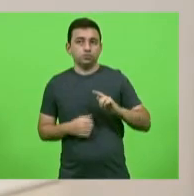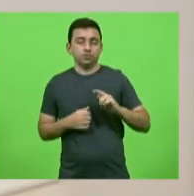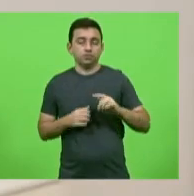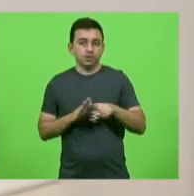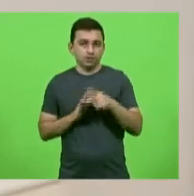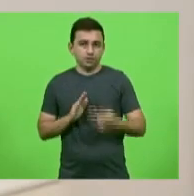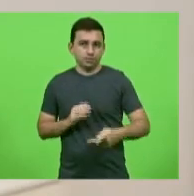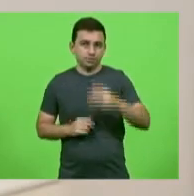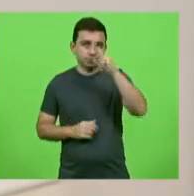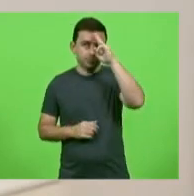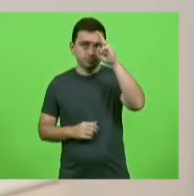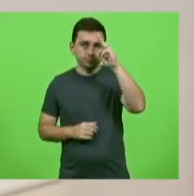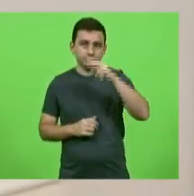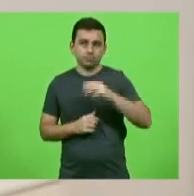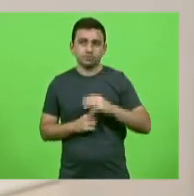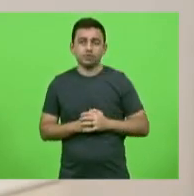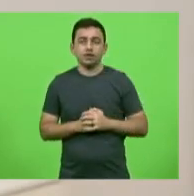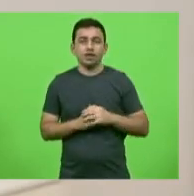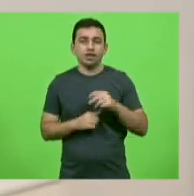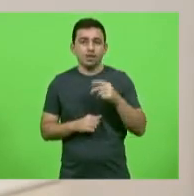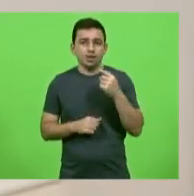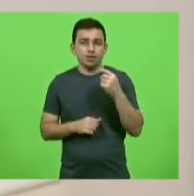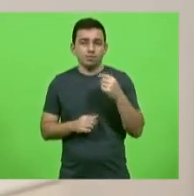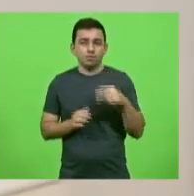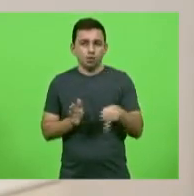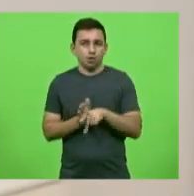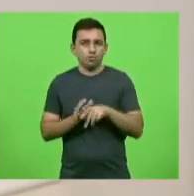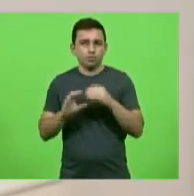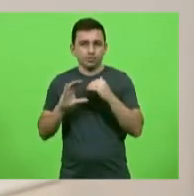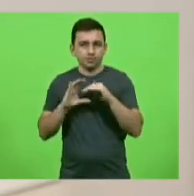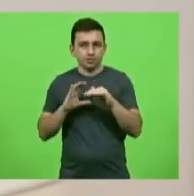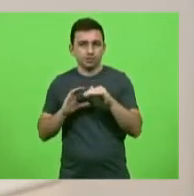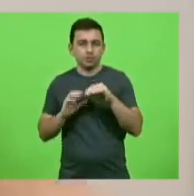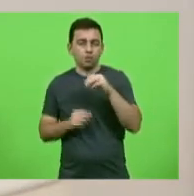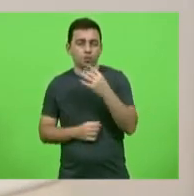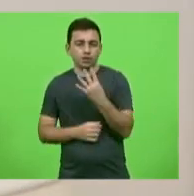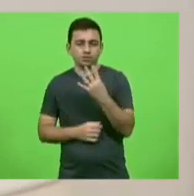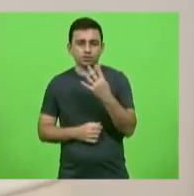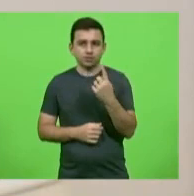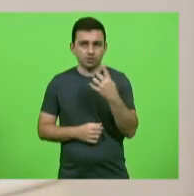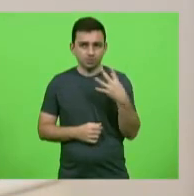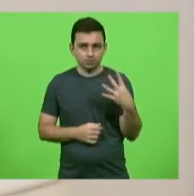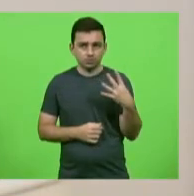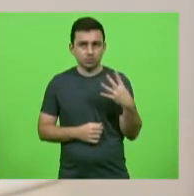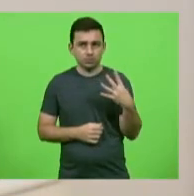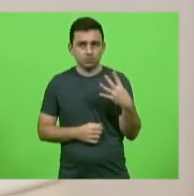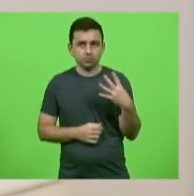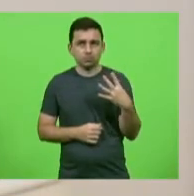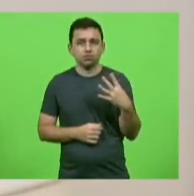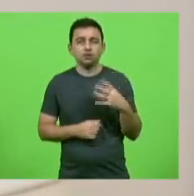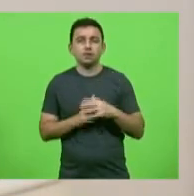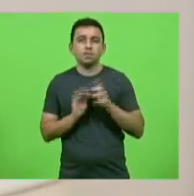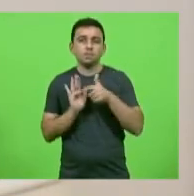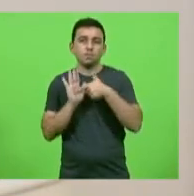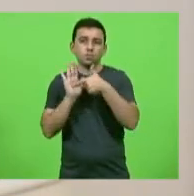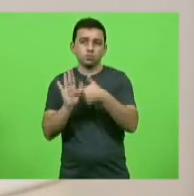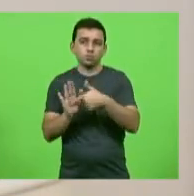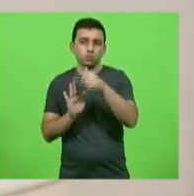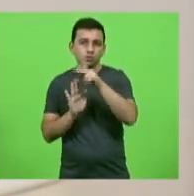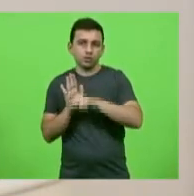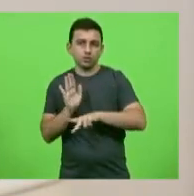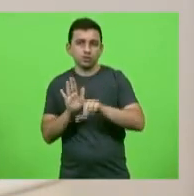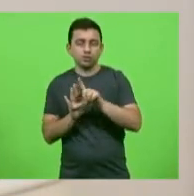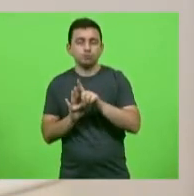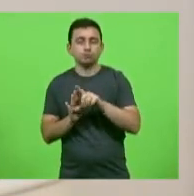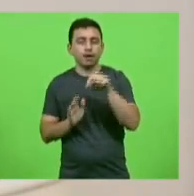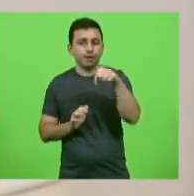Carlos Moisés, através da mensagem 414, apontou ao remeter o projeto à Assembleia